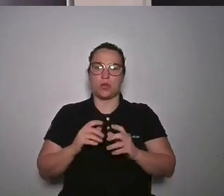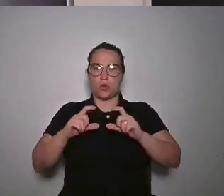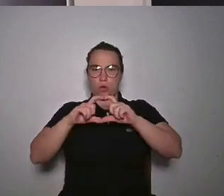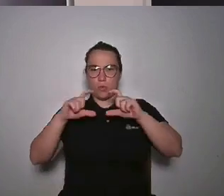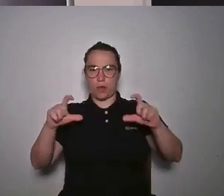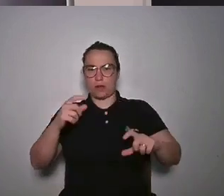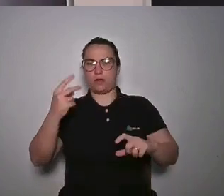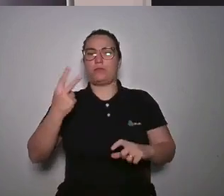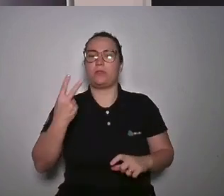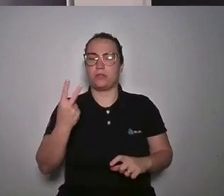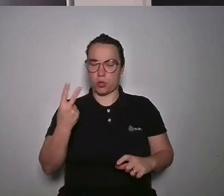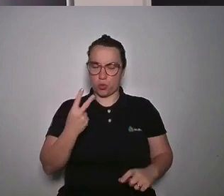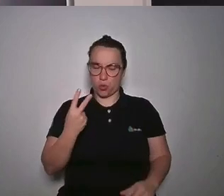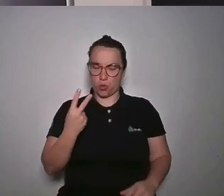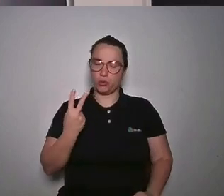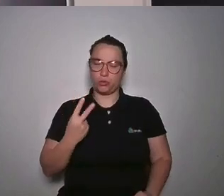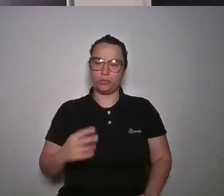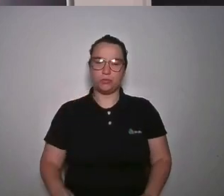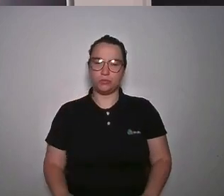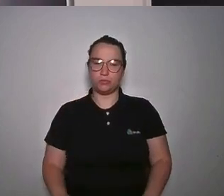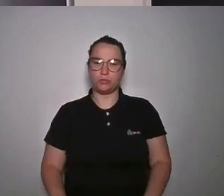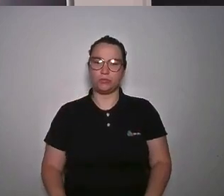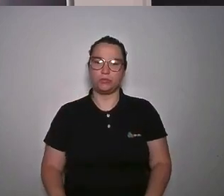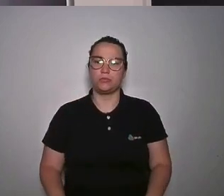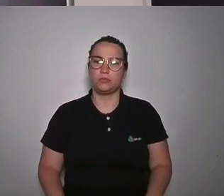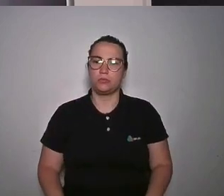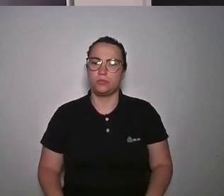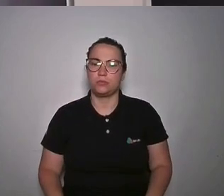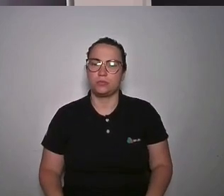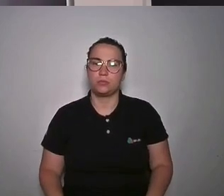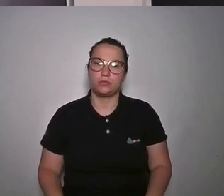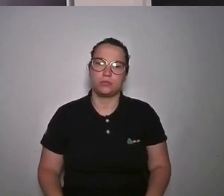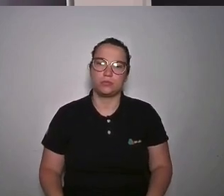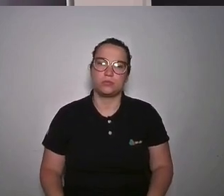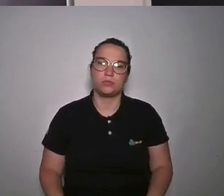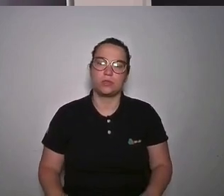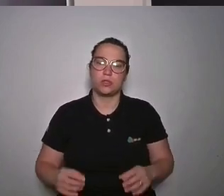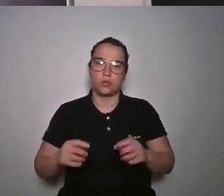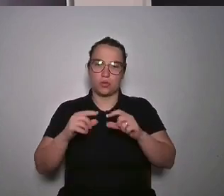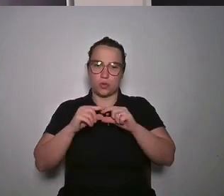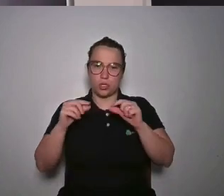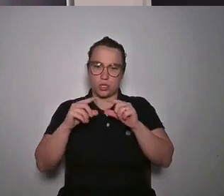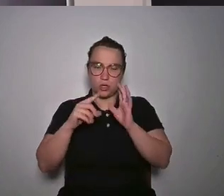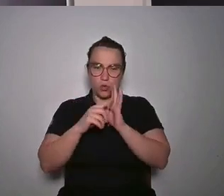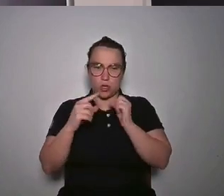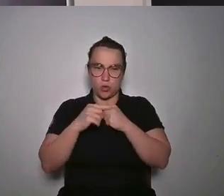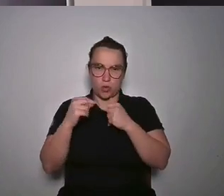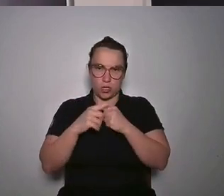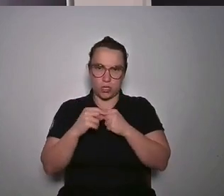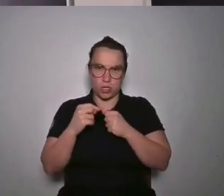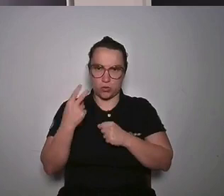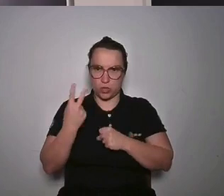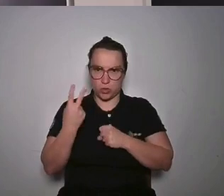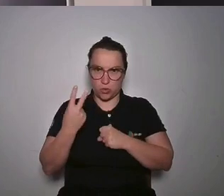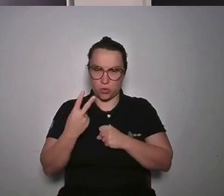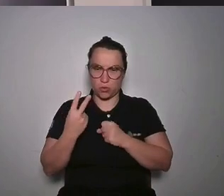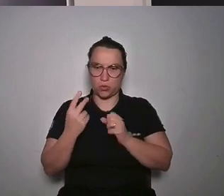2º, do inciso 2º também, do artigo 4º da Lei